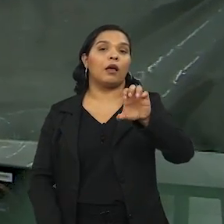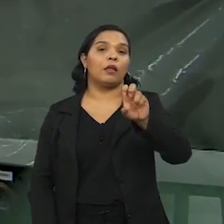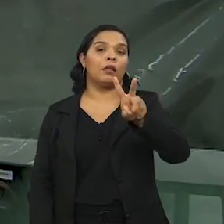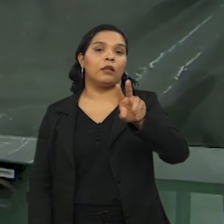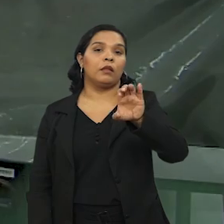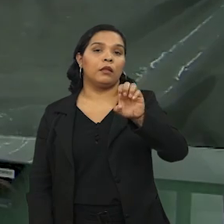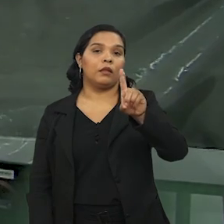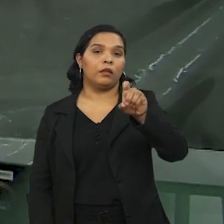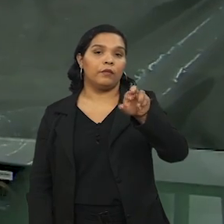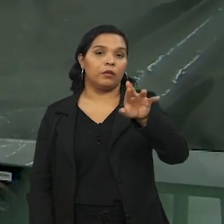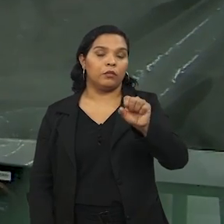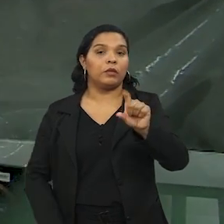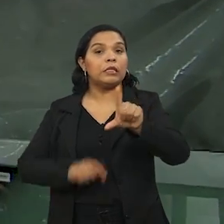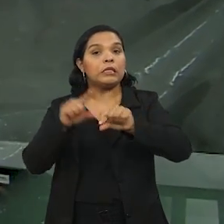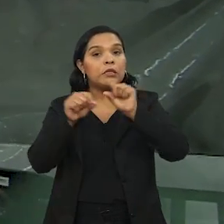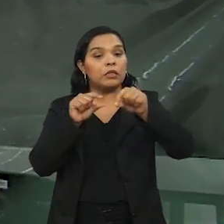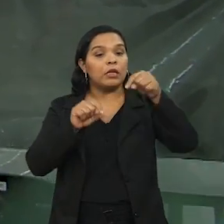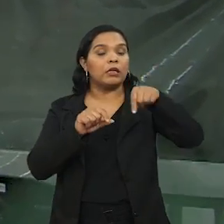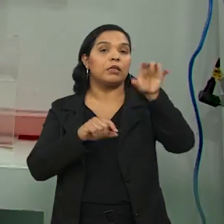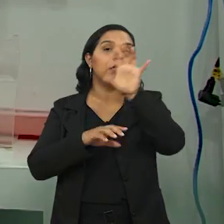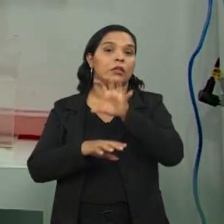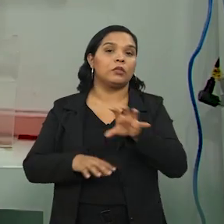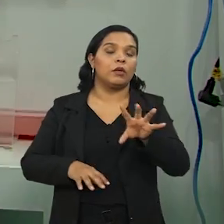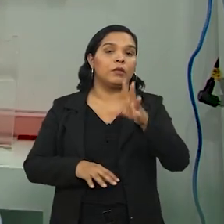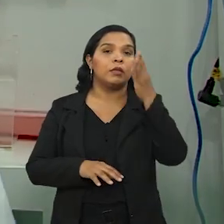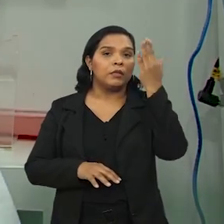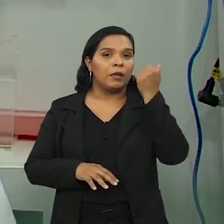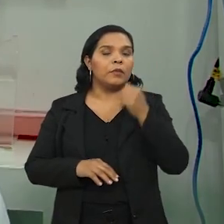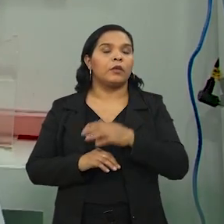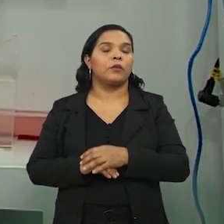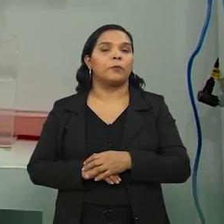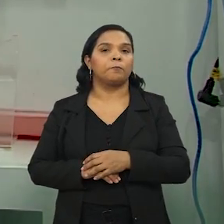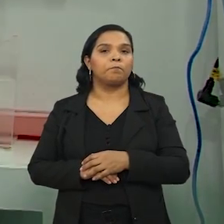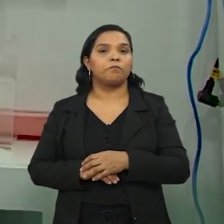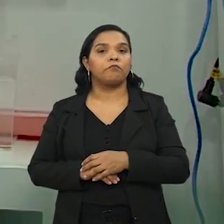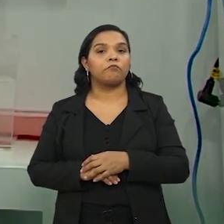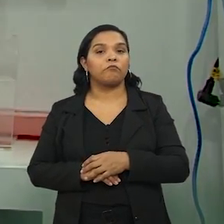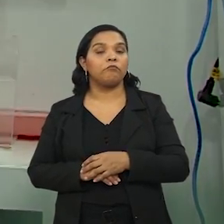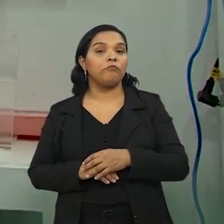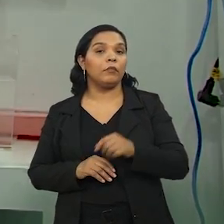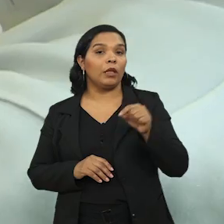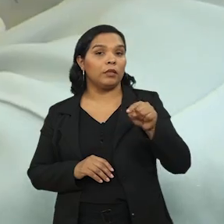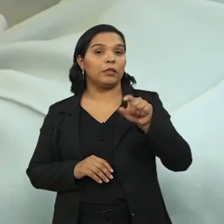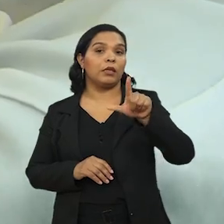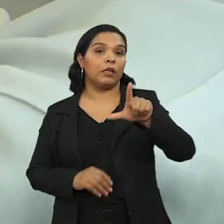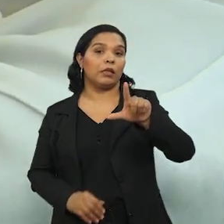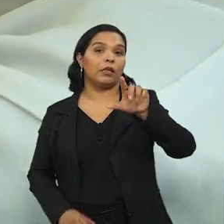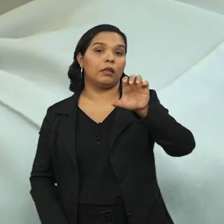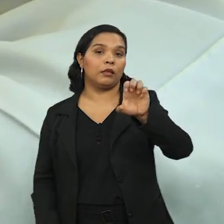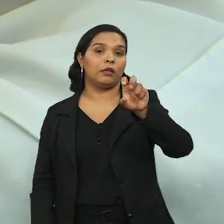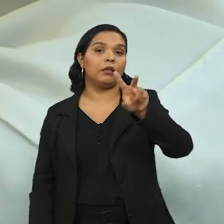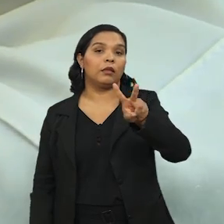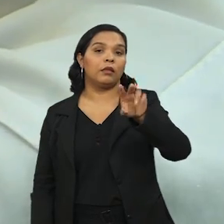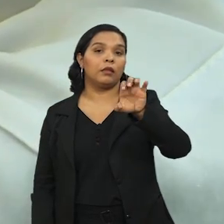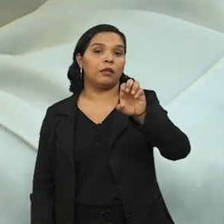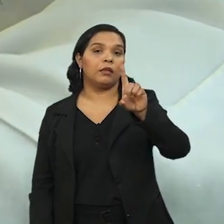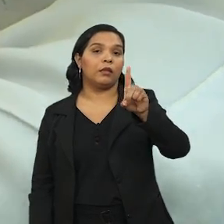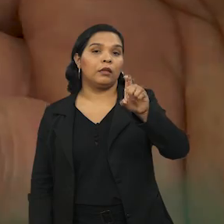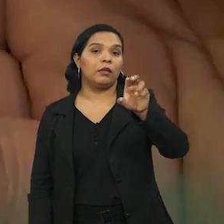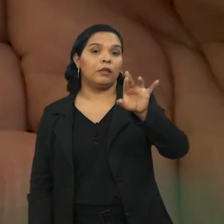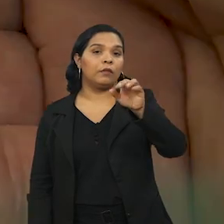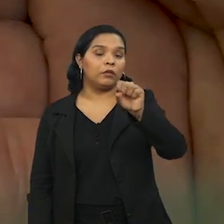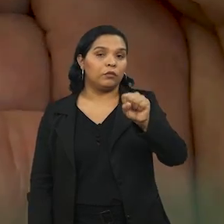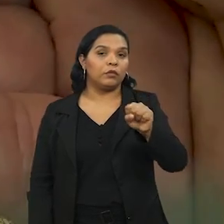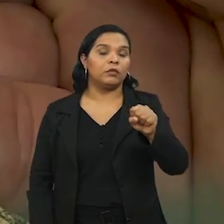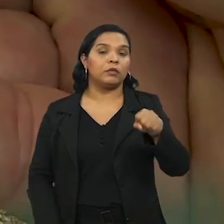que são as leveduras selecionadas aqui da região. Então, é bem sabido assim no nosso meio, né? As leveduras são micro-organismos, elas estão aí